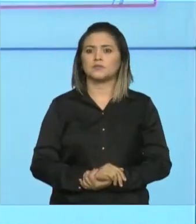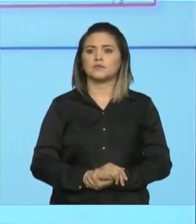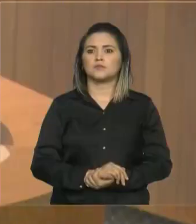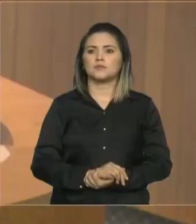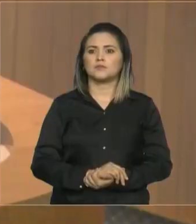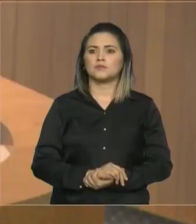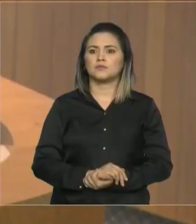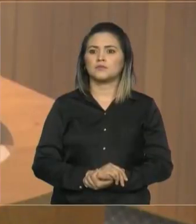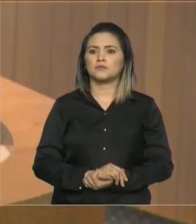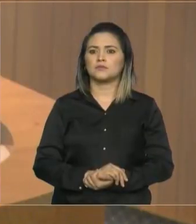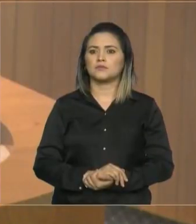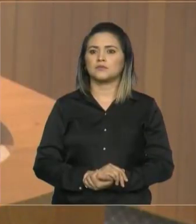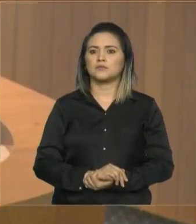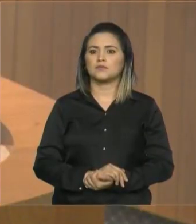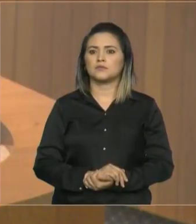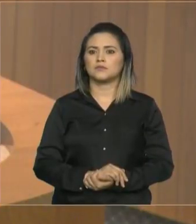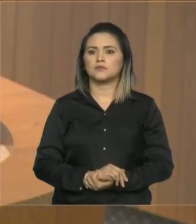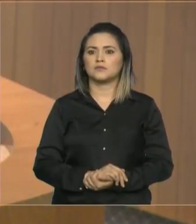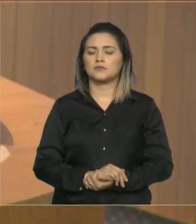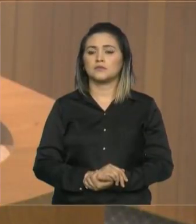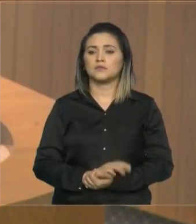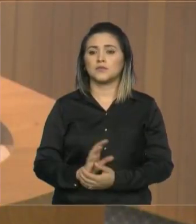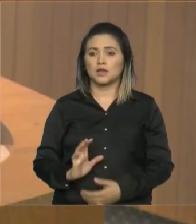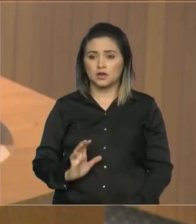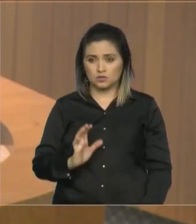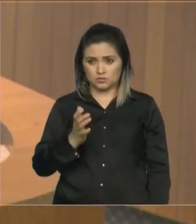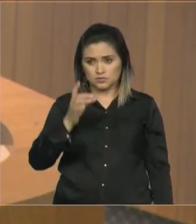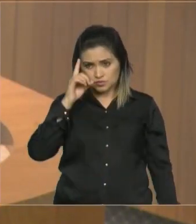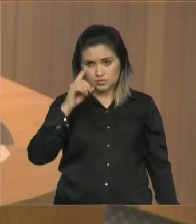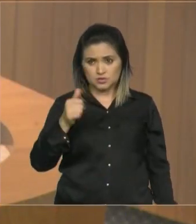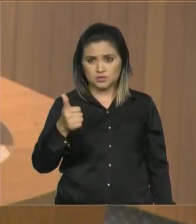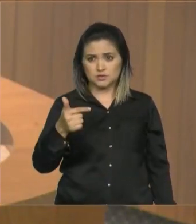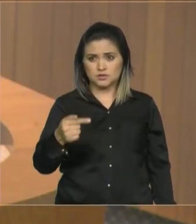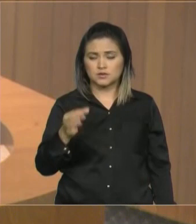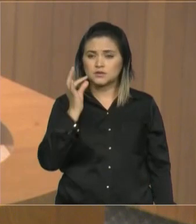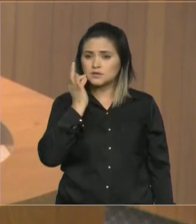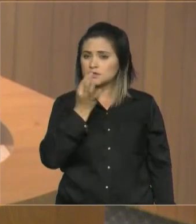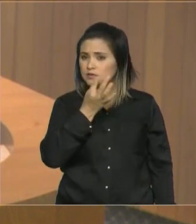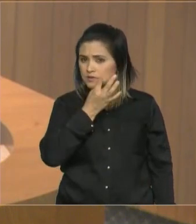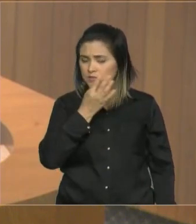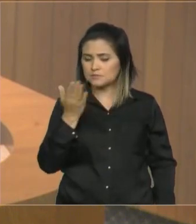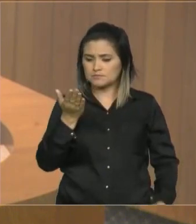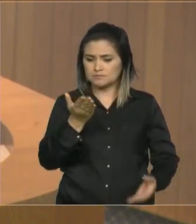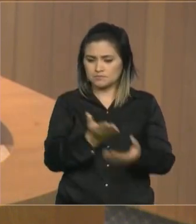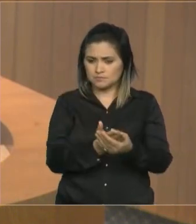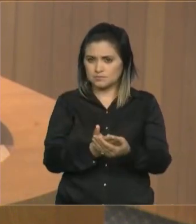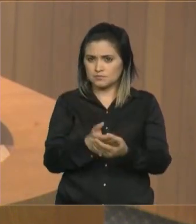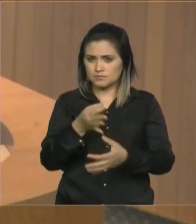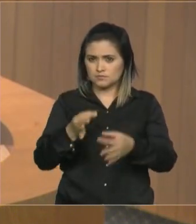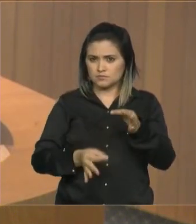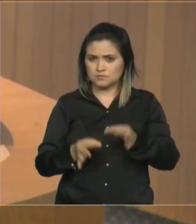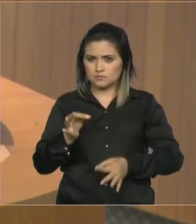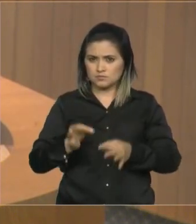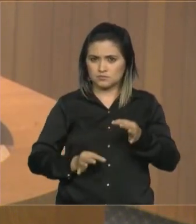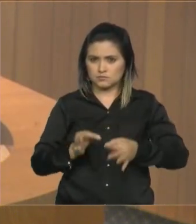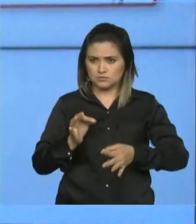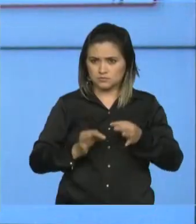Houve, no dia 17 de setembro, decisão judicial da vara de Vargem